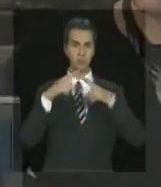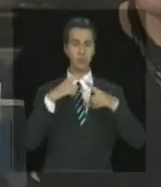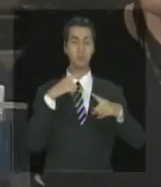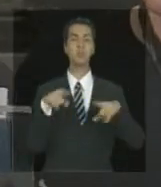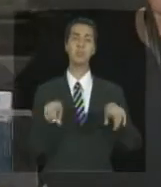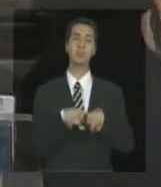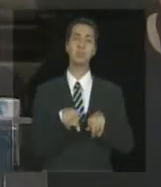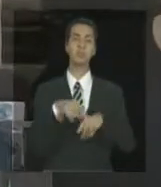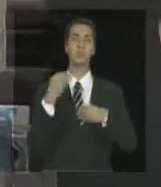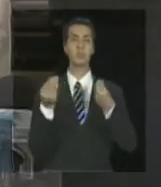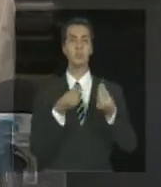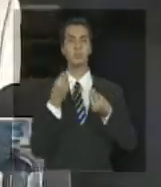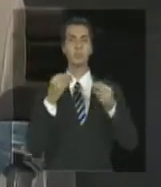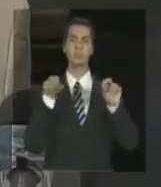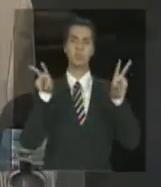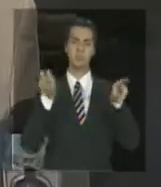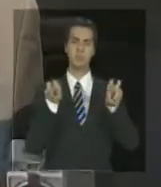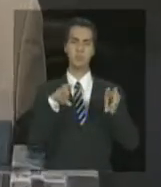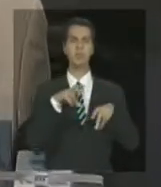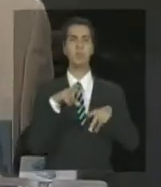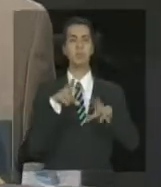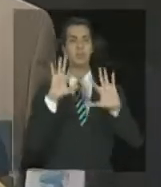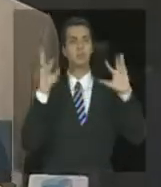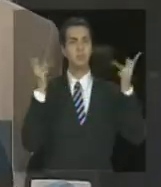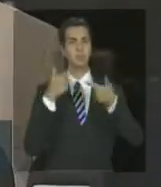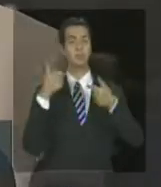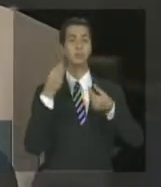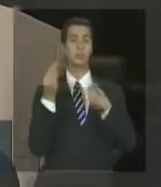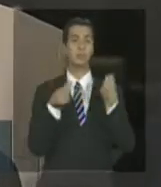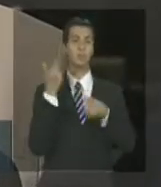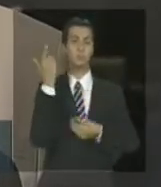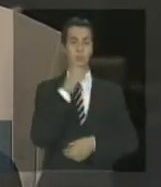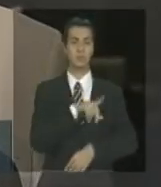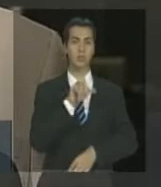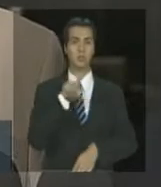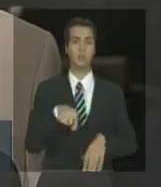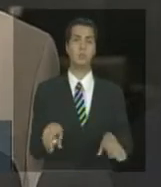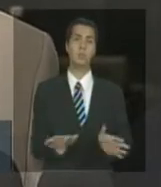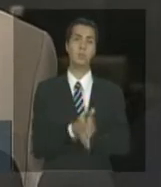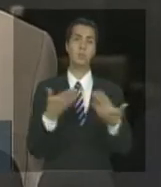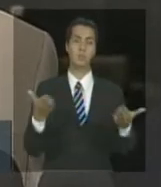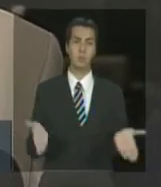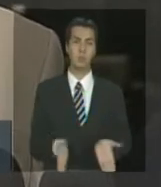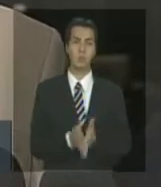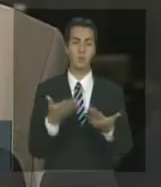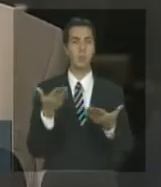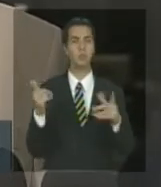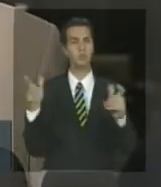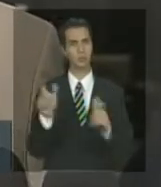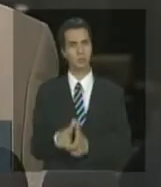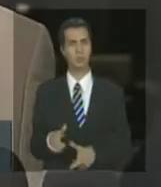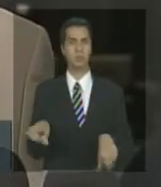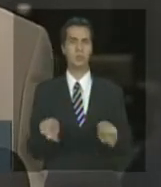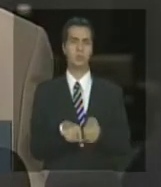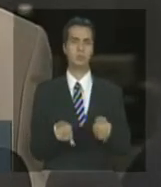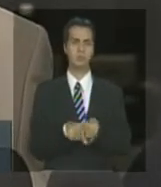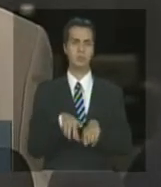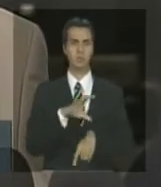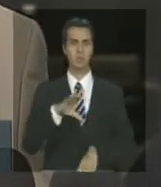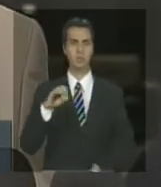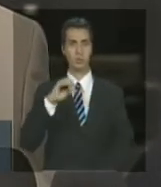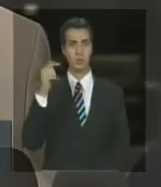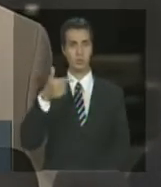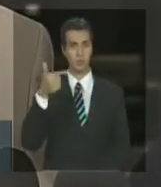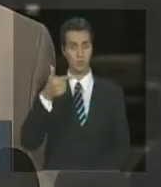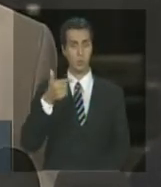problema do clima à eliminação da pobreza, que é um objetivo brasileiro, e a redução das emissões, que é